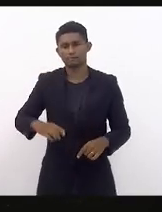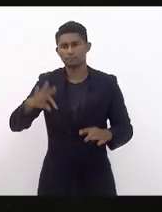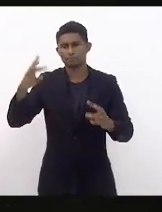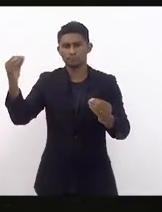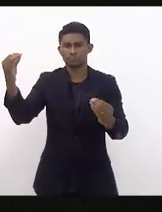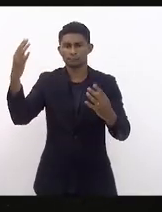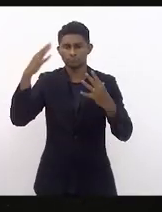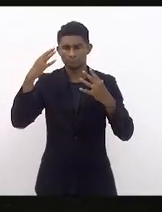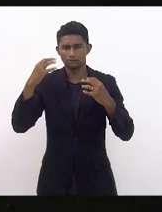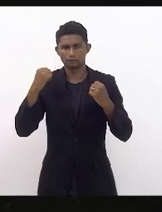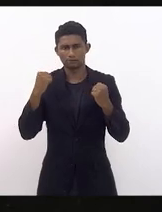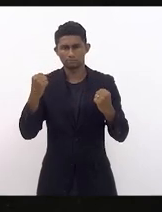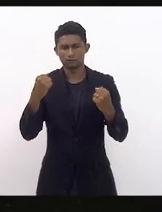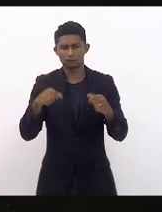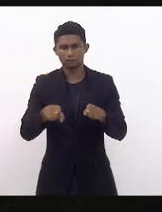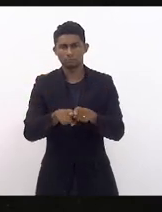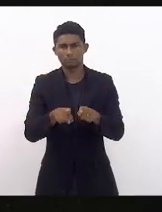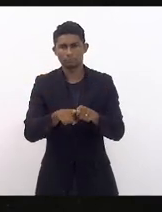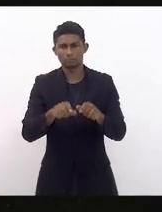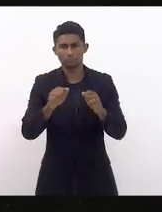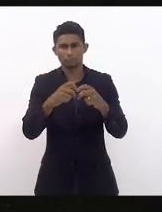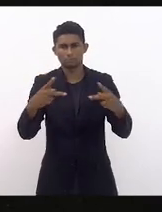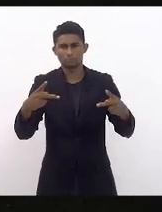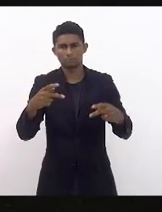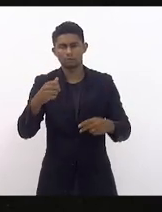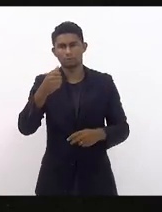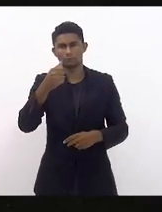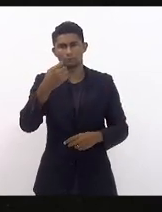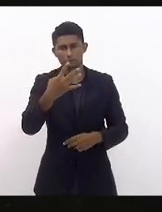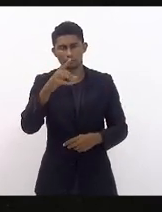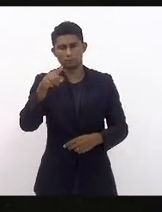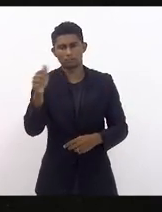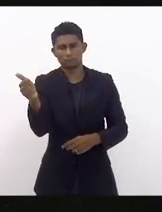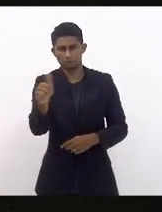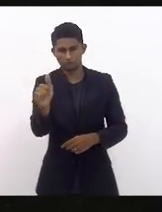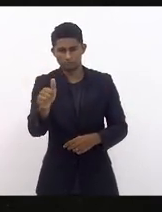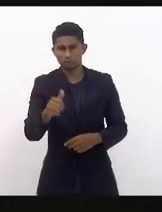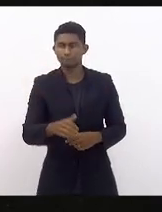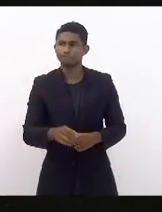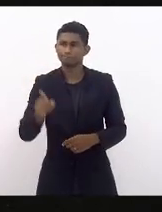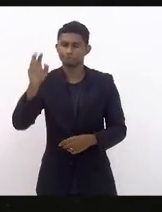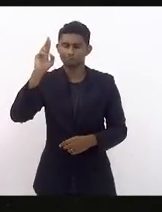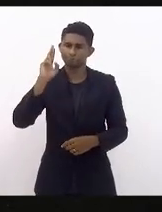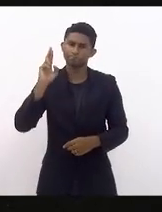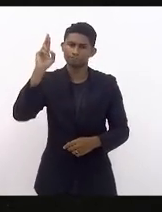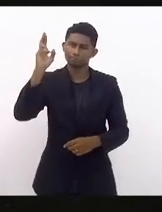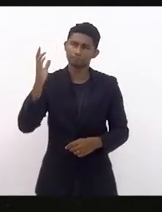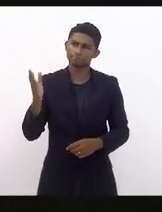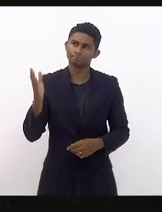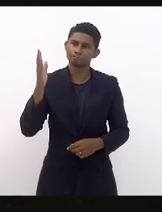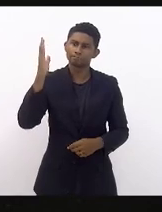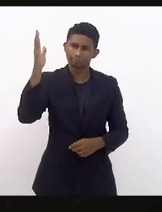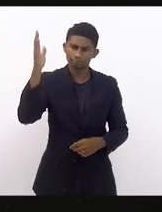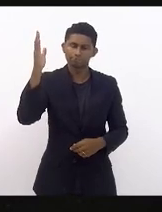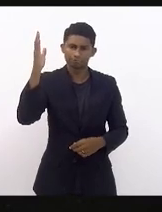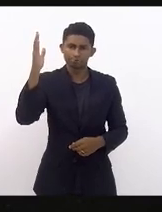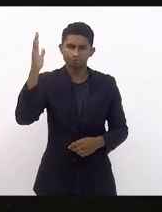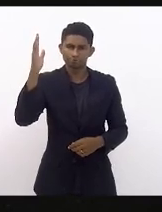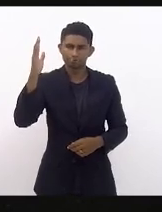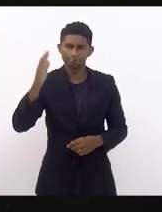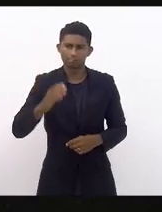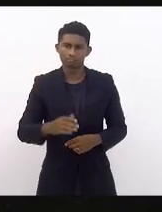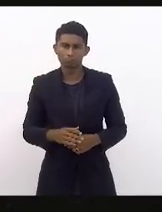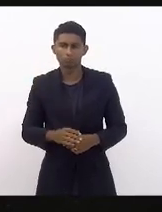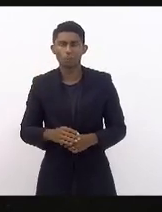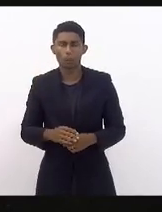E Apocalipse 4:11. Digno és, Senhor, nosso e Deus nosso,